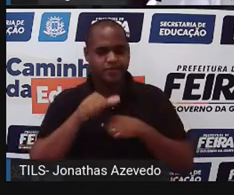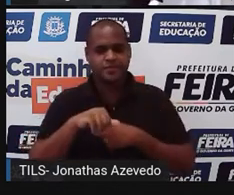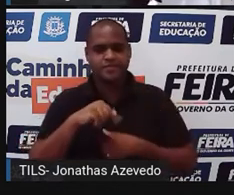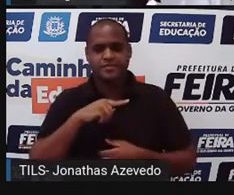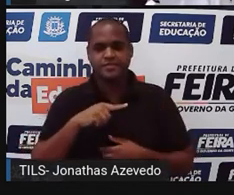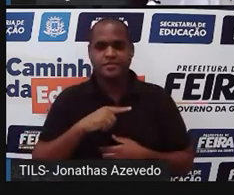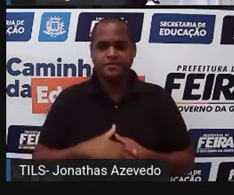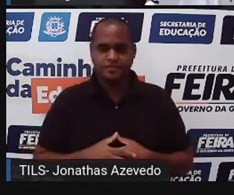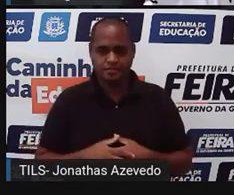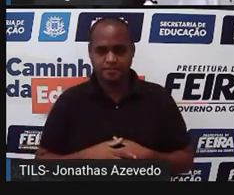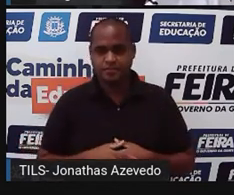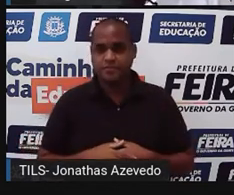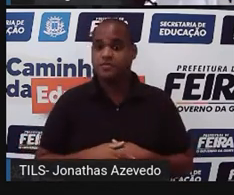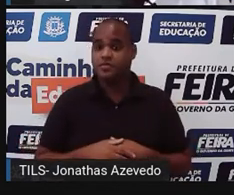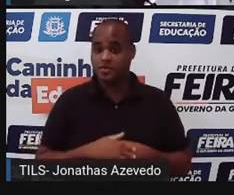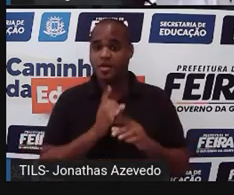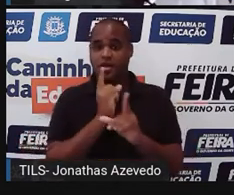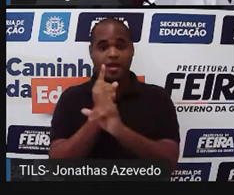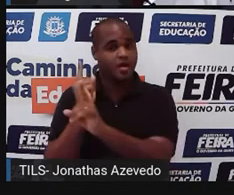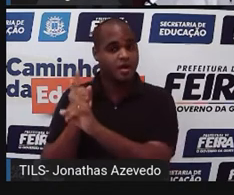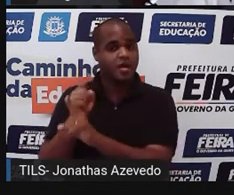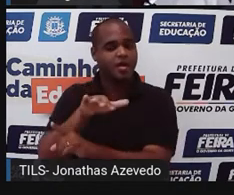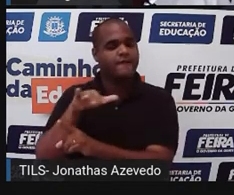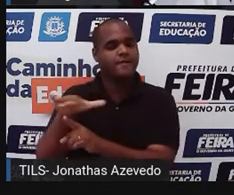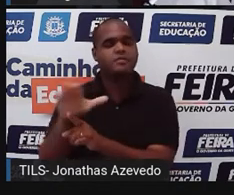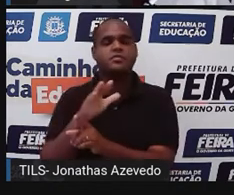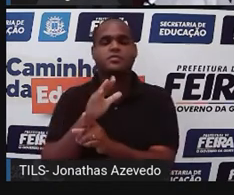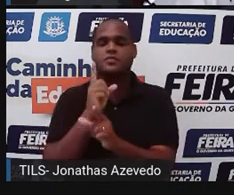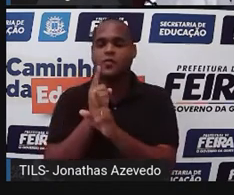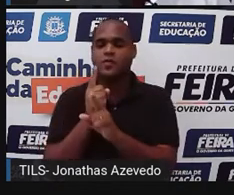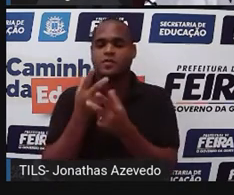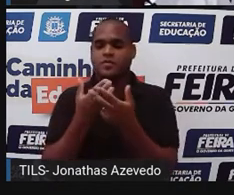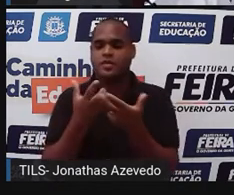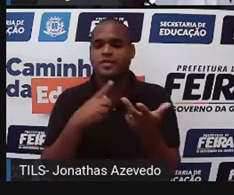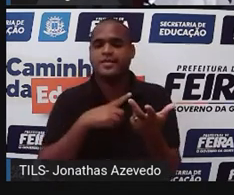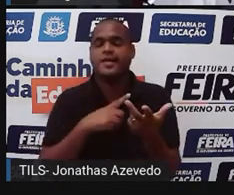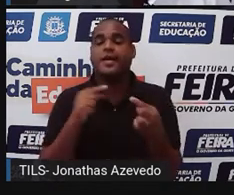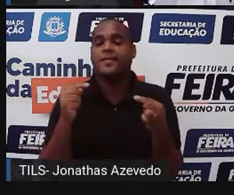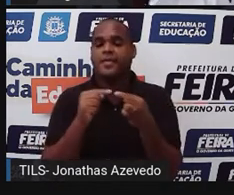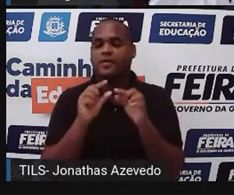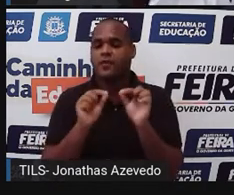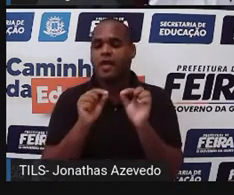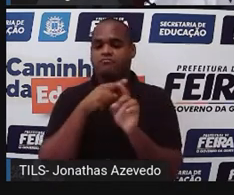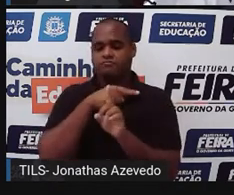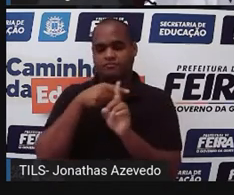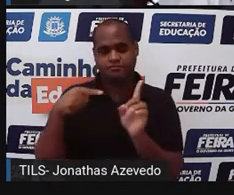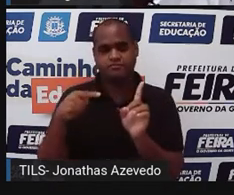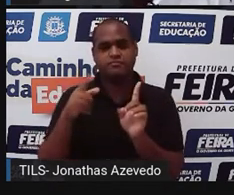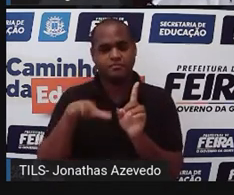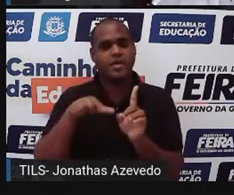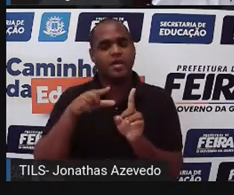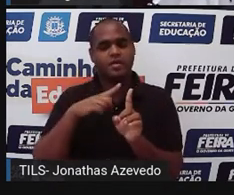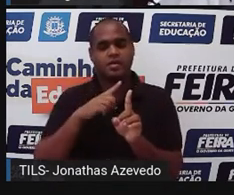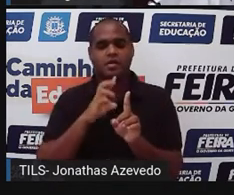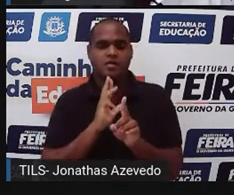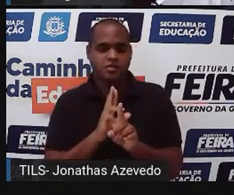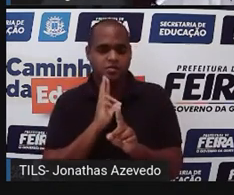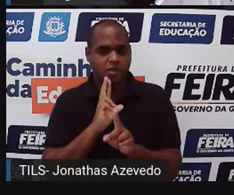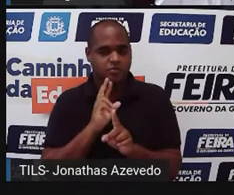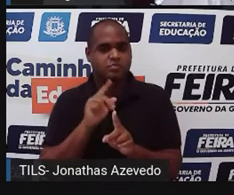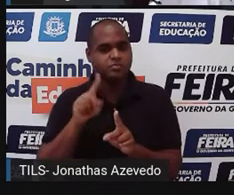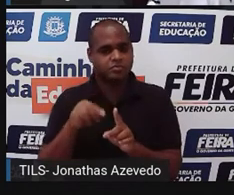assim ó a área encontrada para os dois triângulos foi a metade do produto